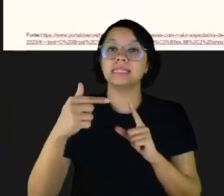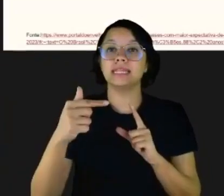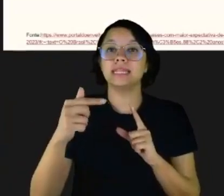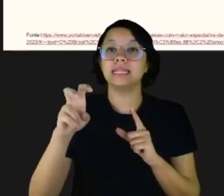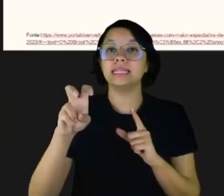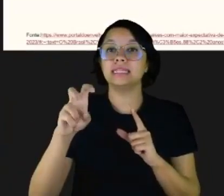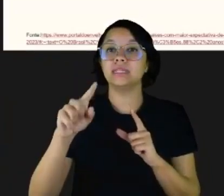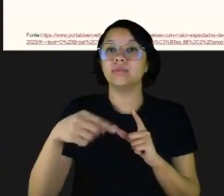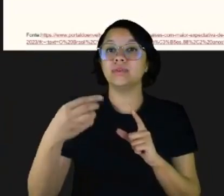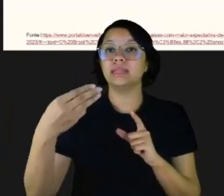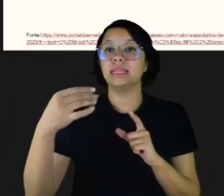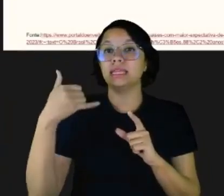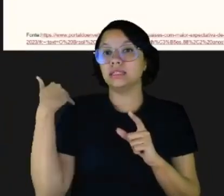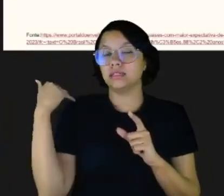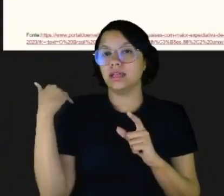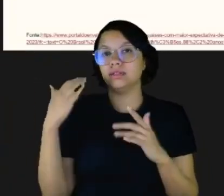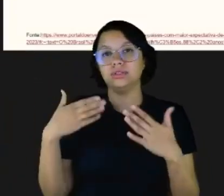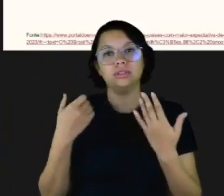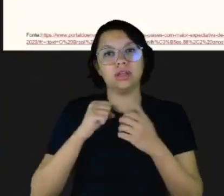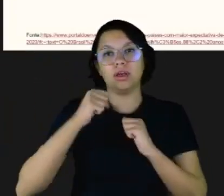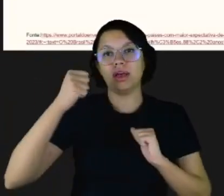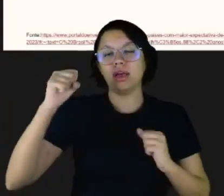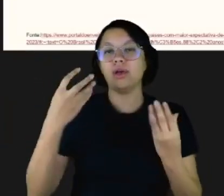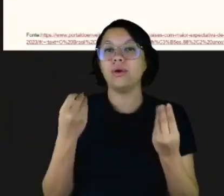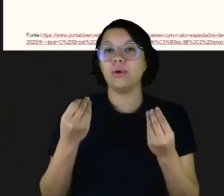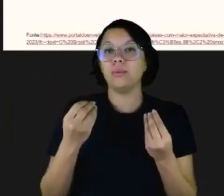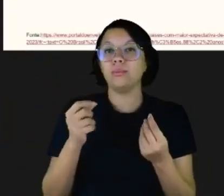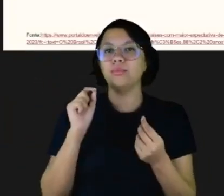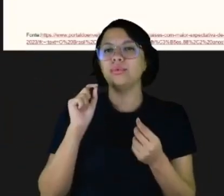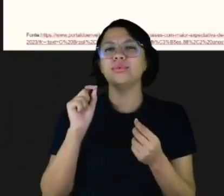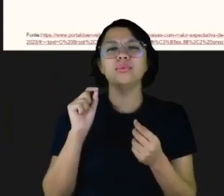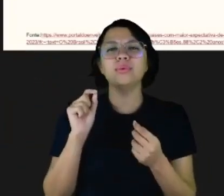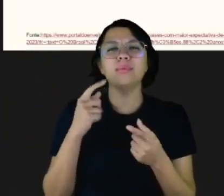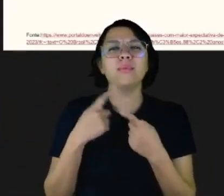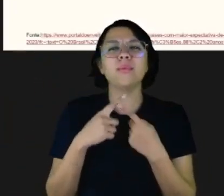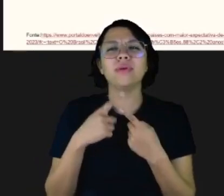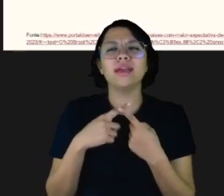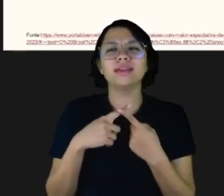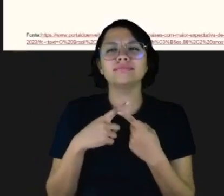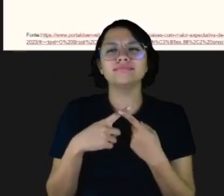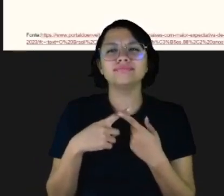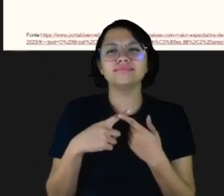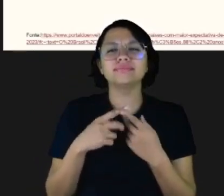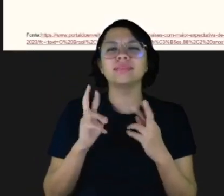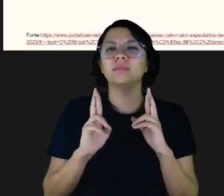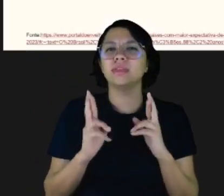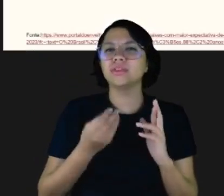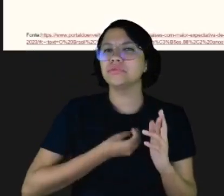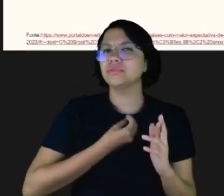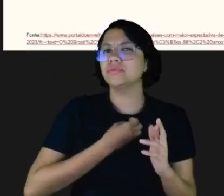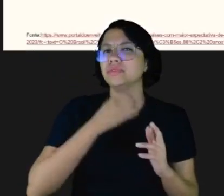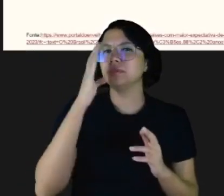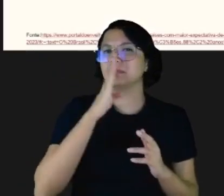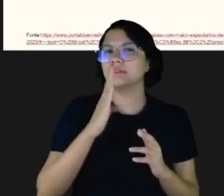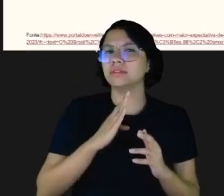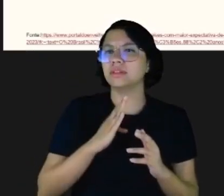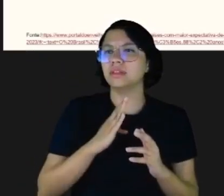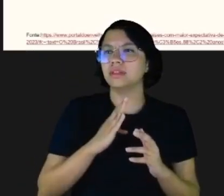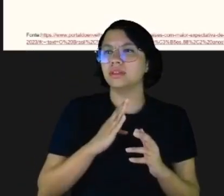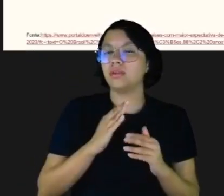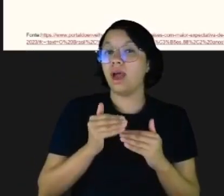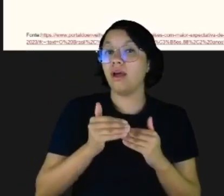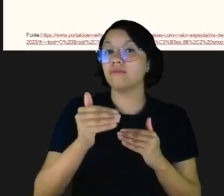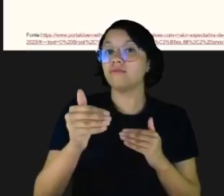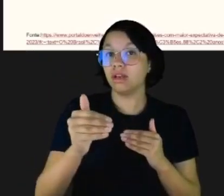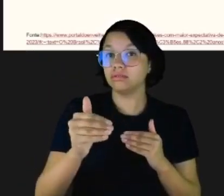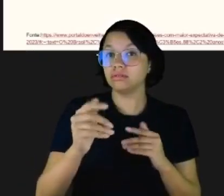75,3 anos. Então, cresceu muito. E a que se deve esse crescimento da expectativa de vida do brasileiro? Os avanços, né,